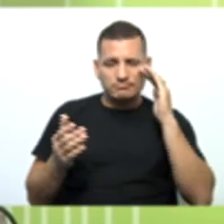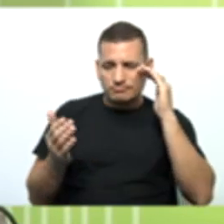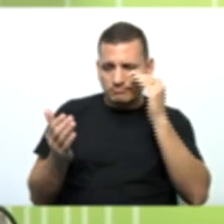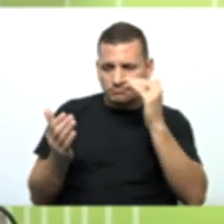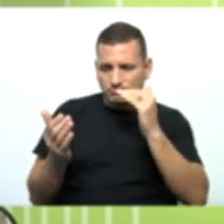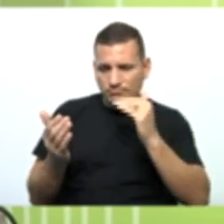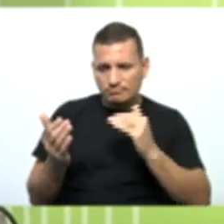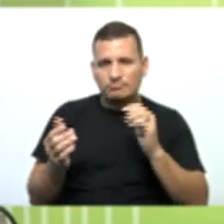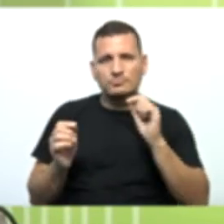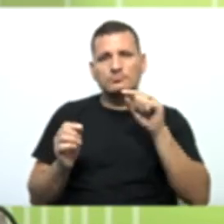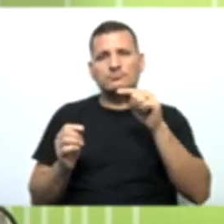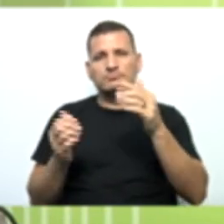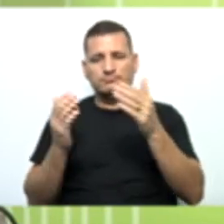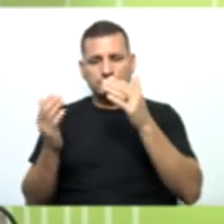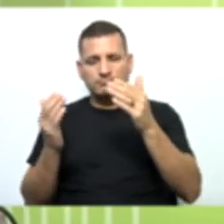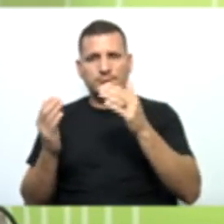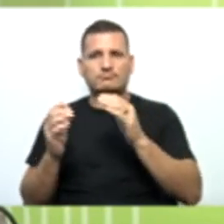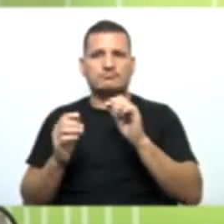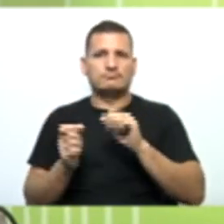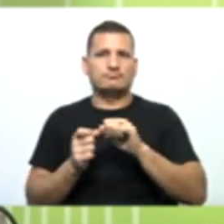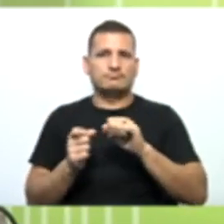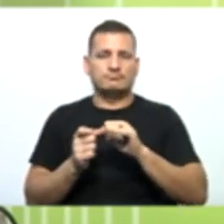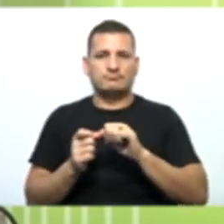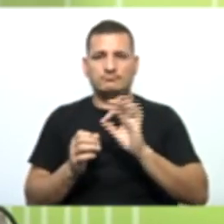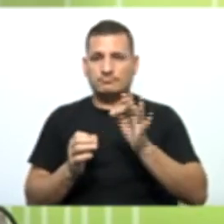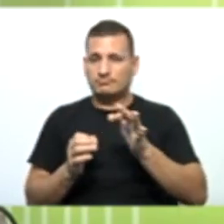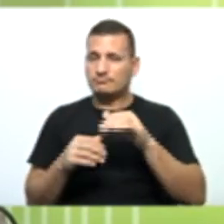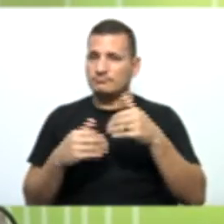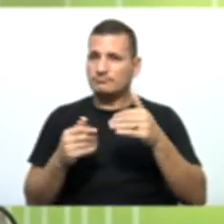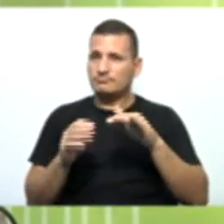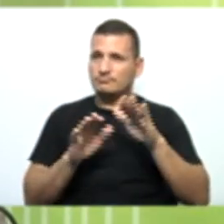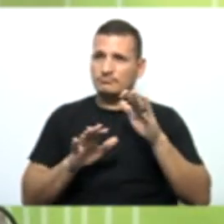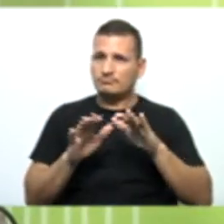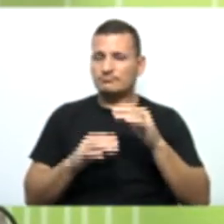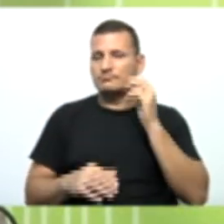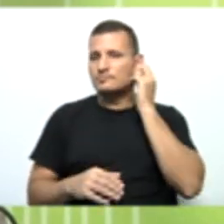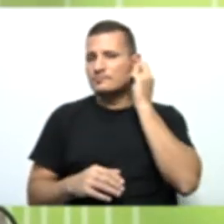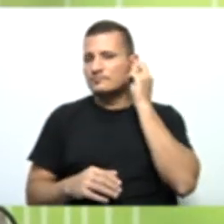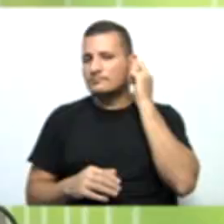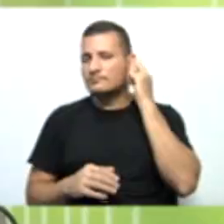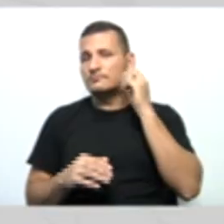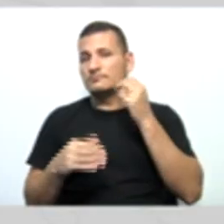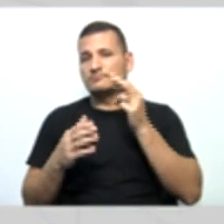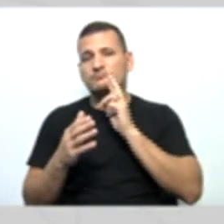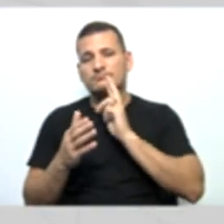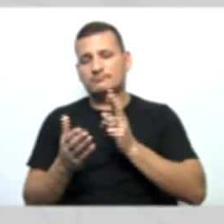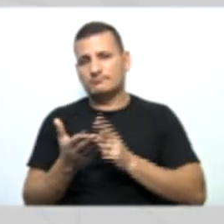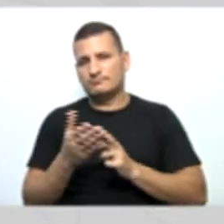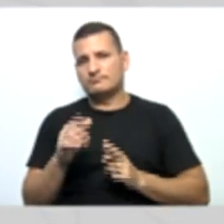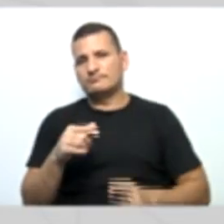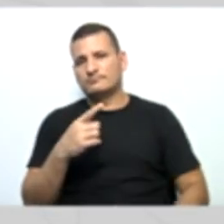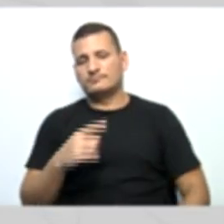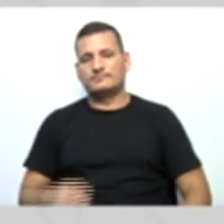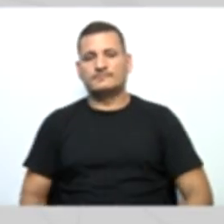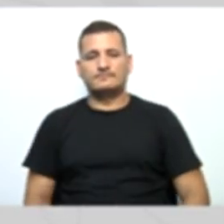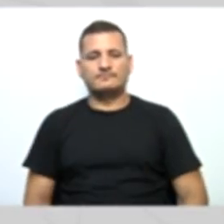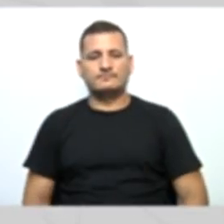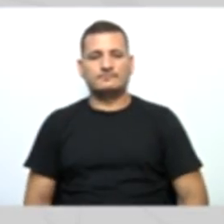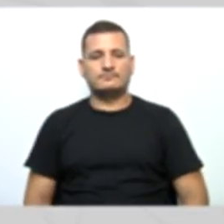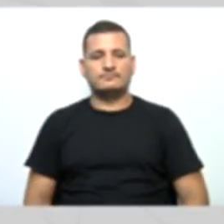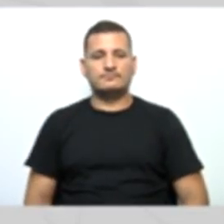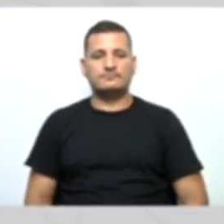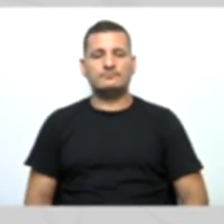você fez como análise, certo? Então, tome muito cuidado com isso. Então, a resposta é essa daqui, pessoal.